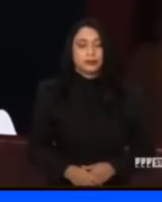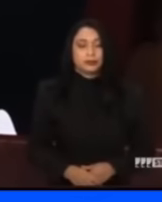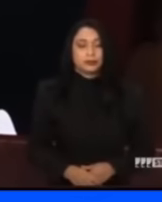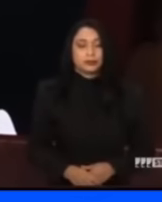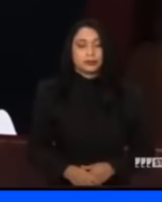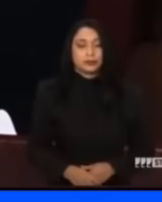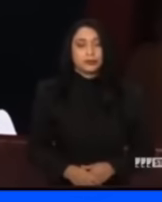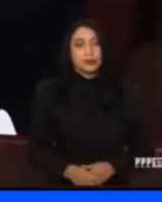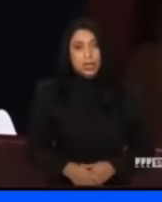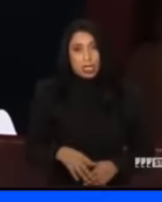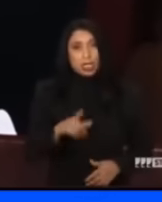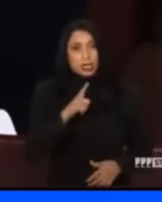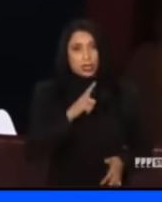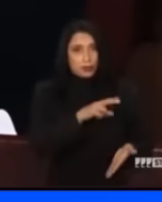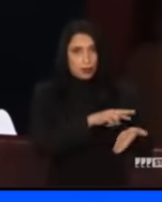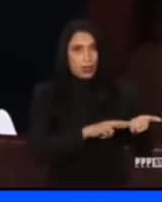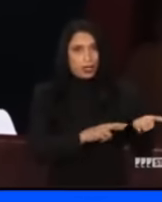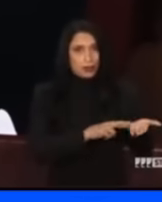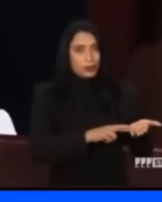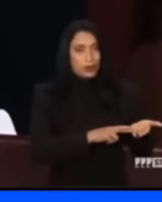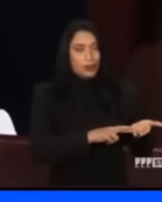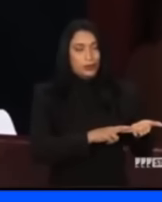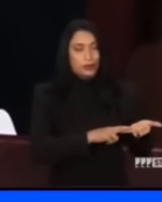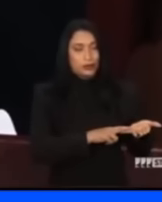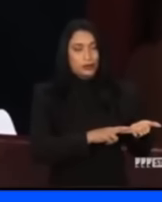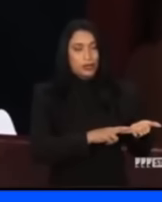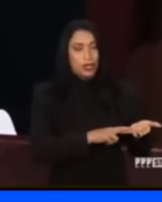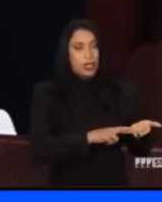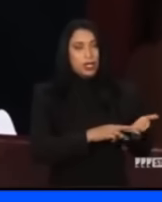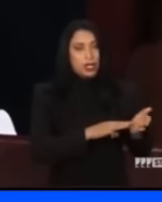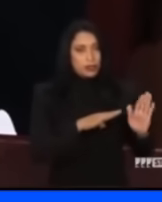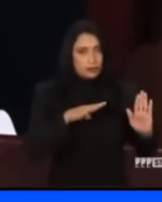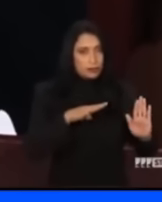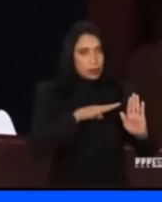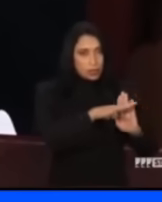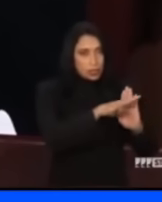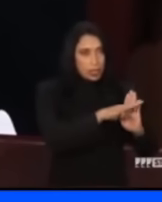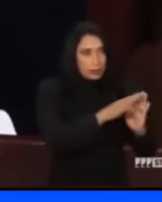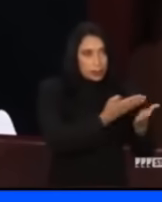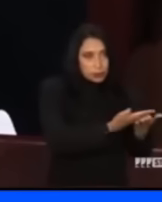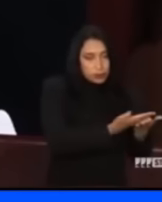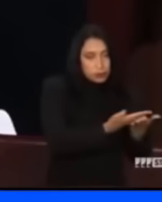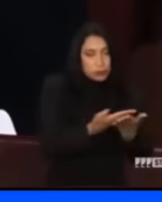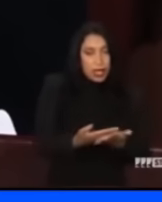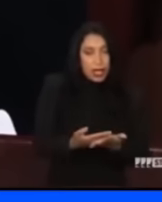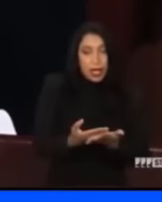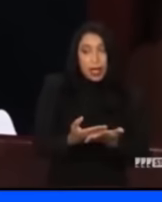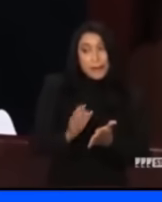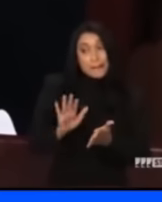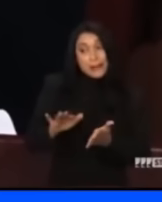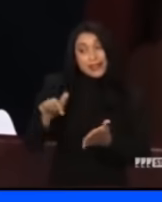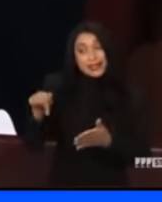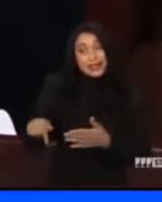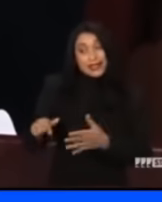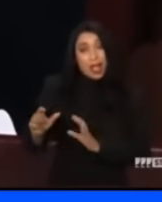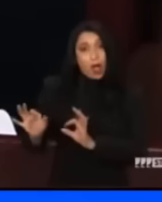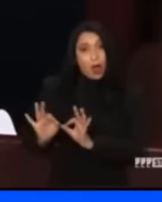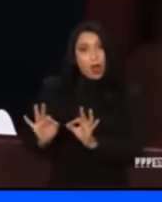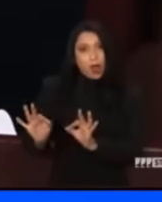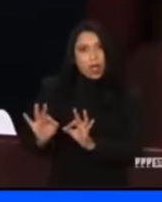o relatório das Forças Armadas, mas a organização criminosa